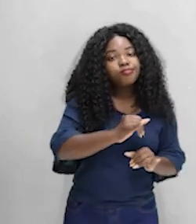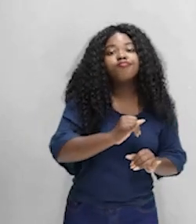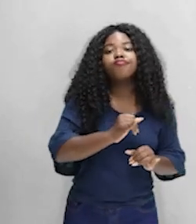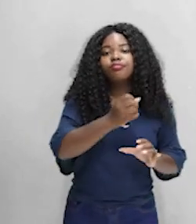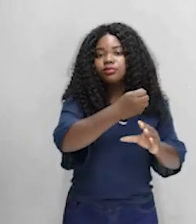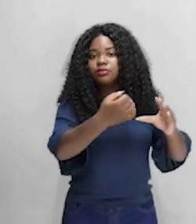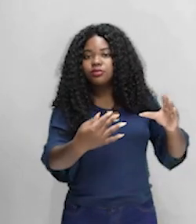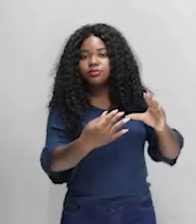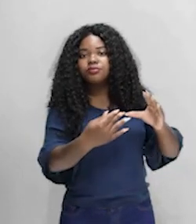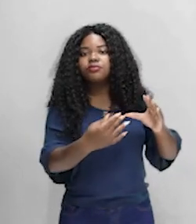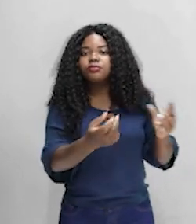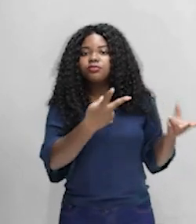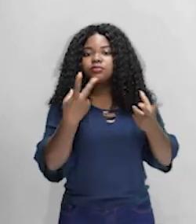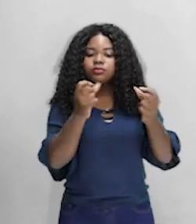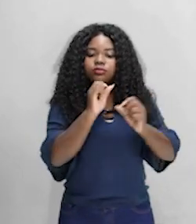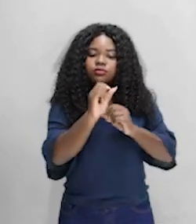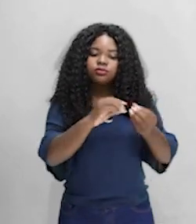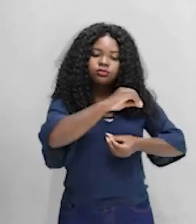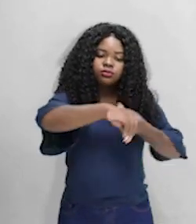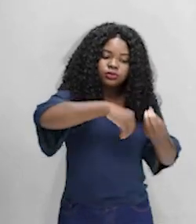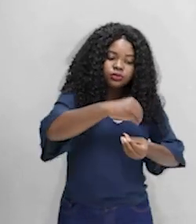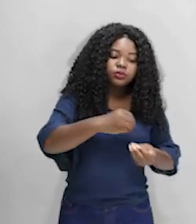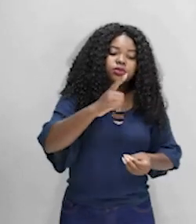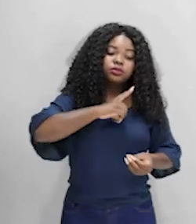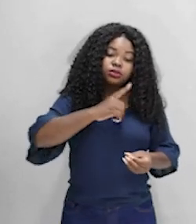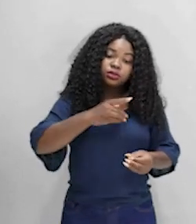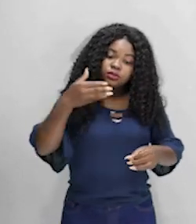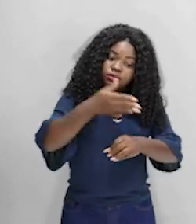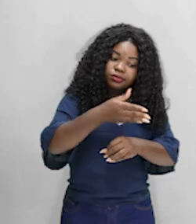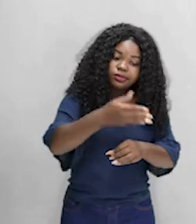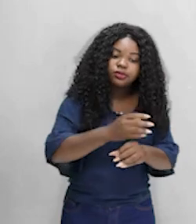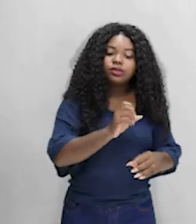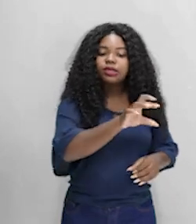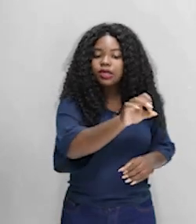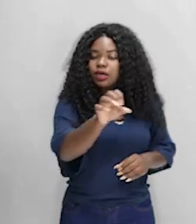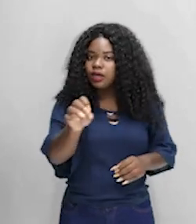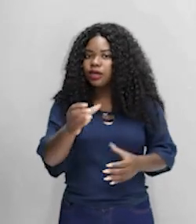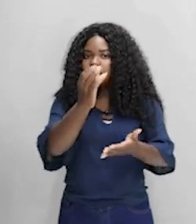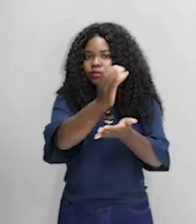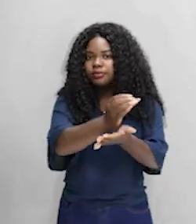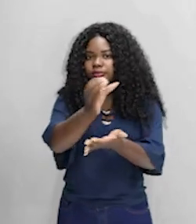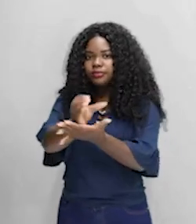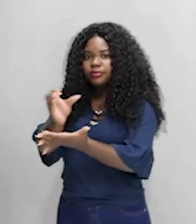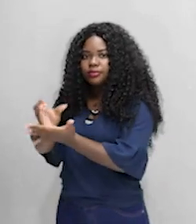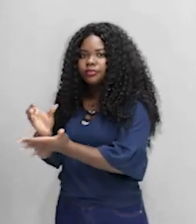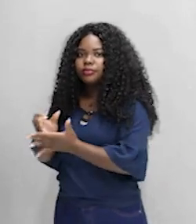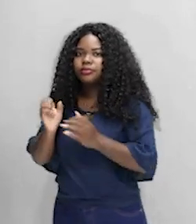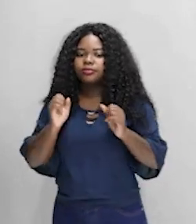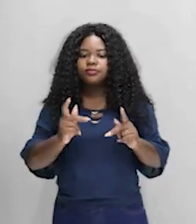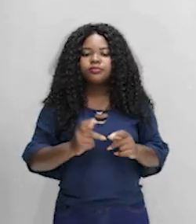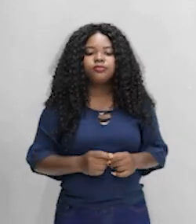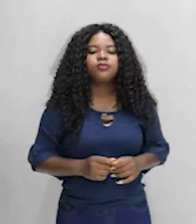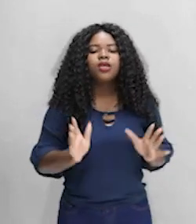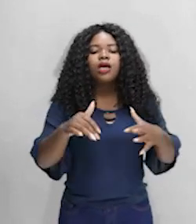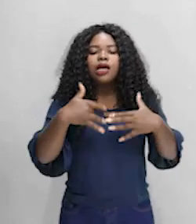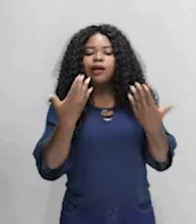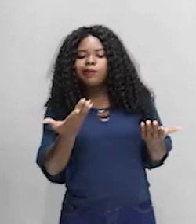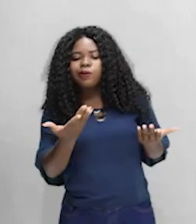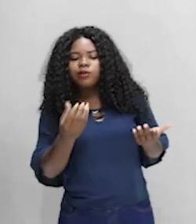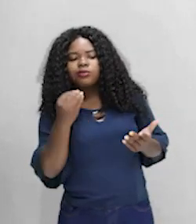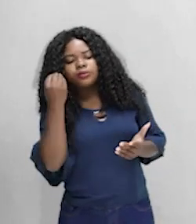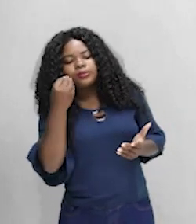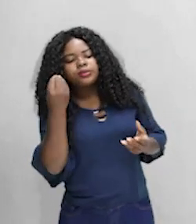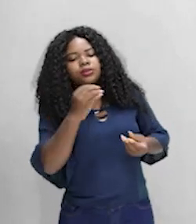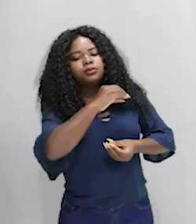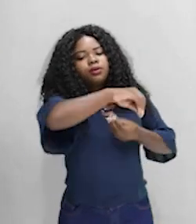a identificação das substâncias presentes em cada frasco. Ok? Bom, quais foram esses